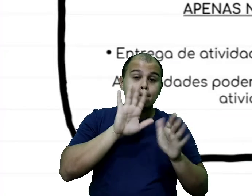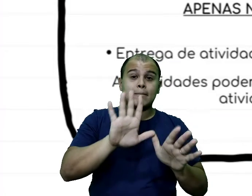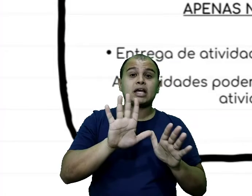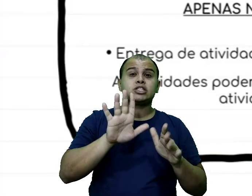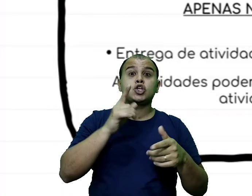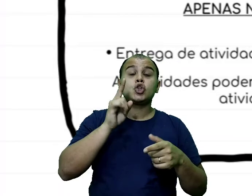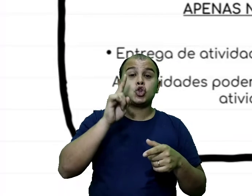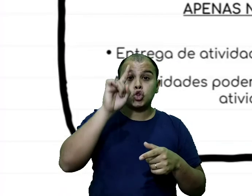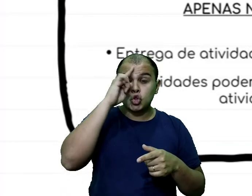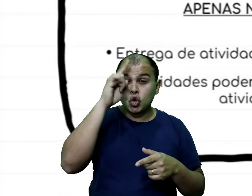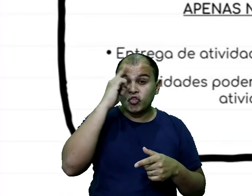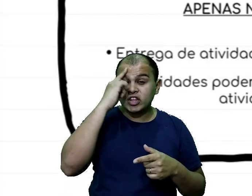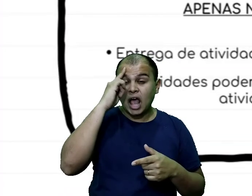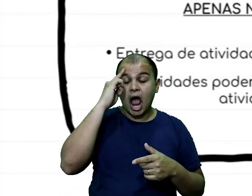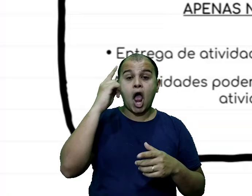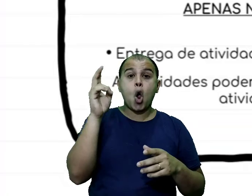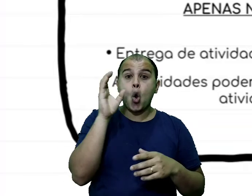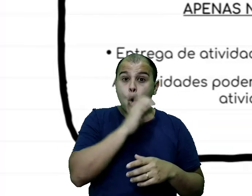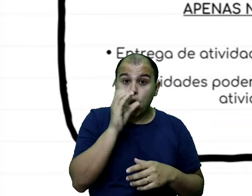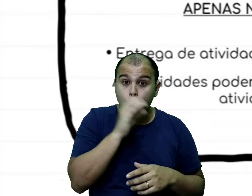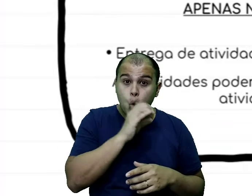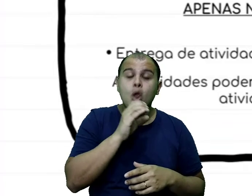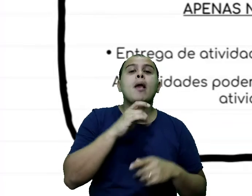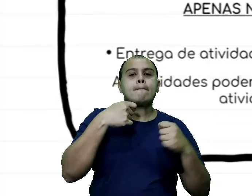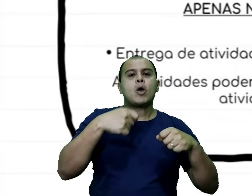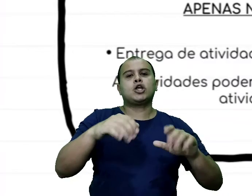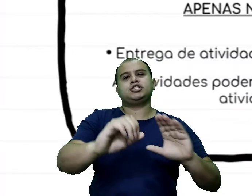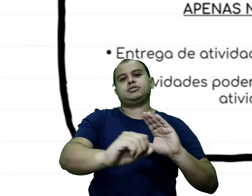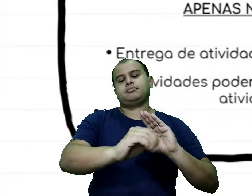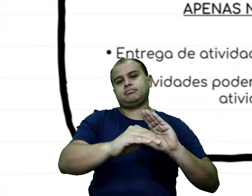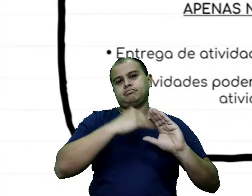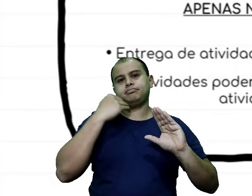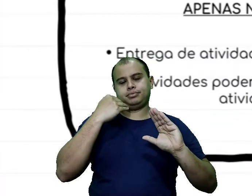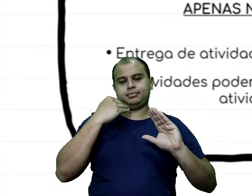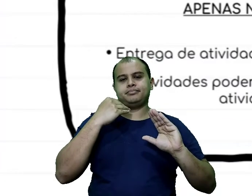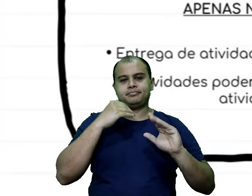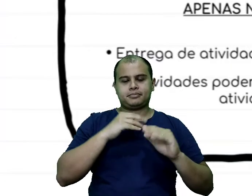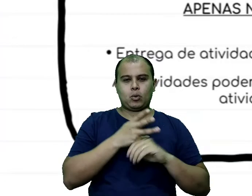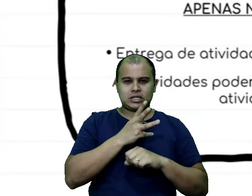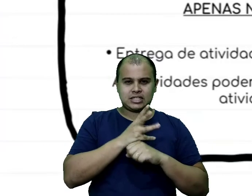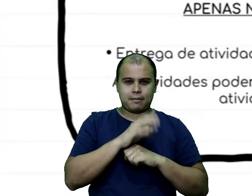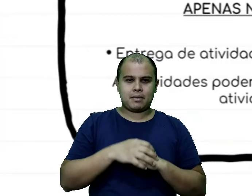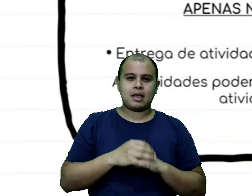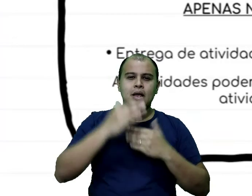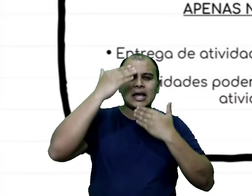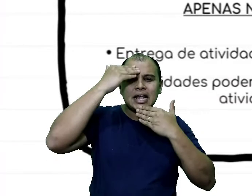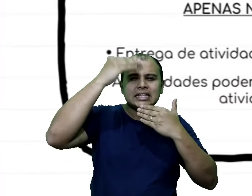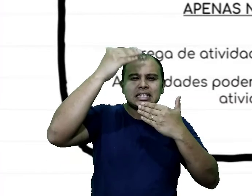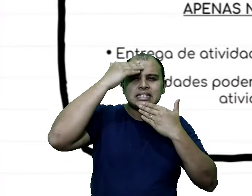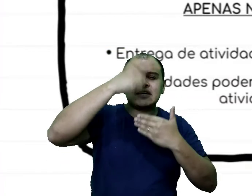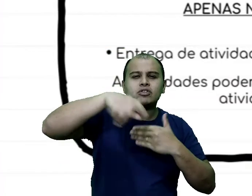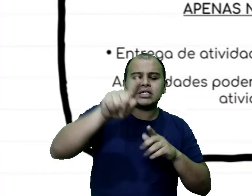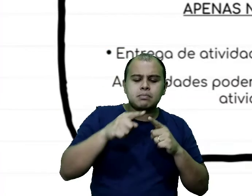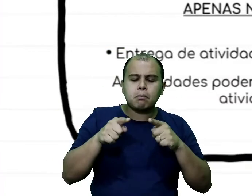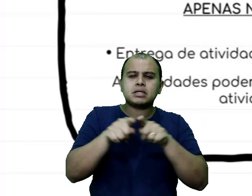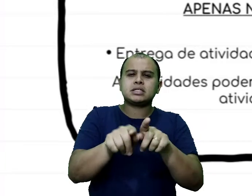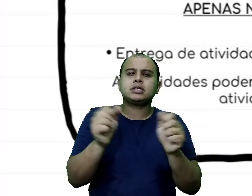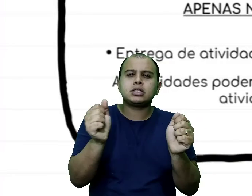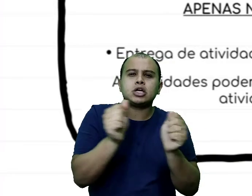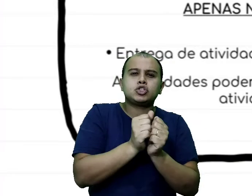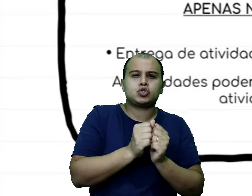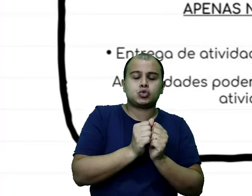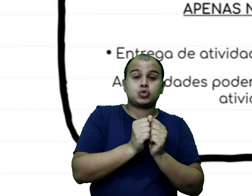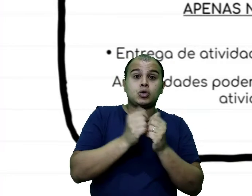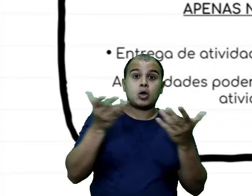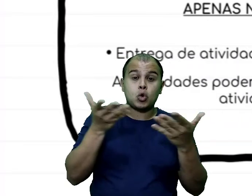olha apenas no dia, mas dúvidas pontuais podem ser enviadas no nosso particular. Mais uma vez eu agradeço a parceria de